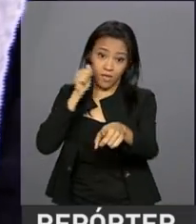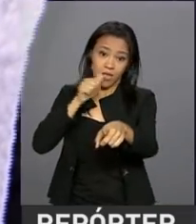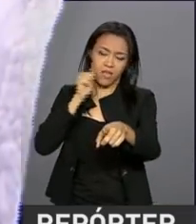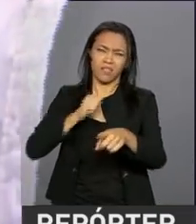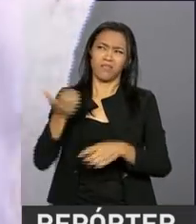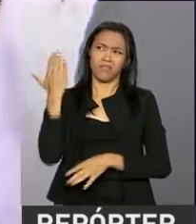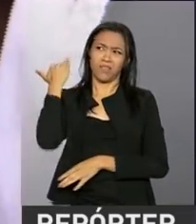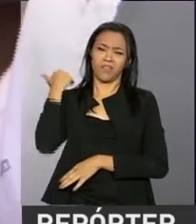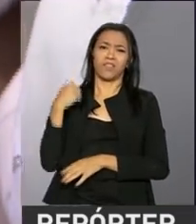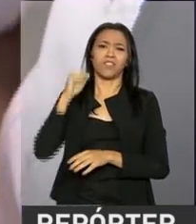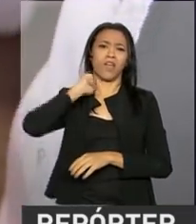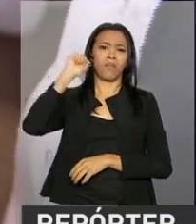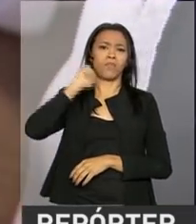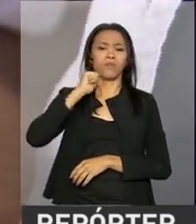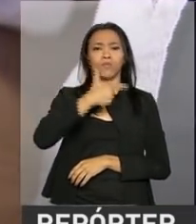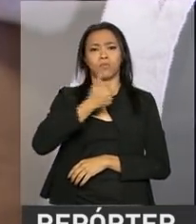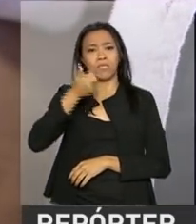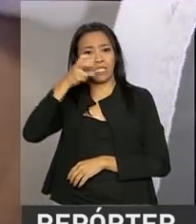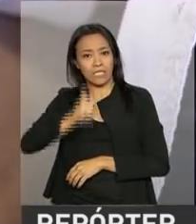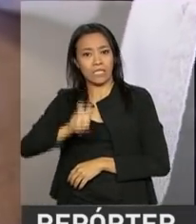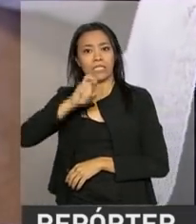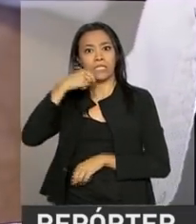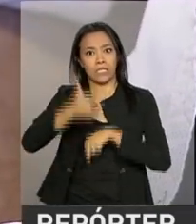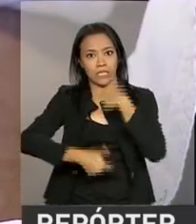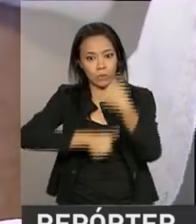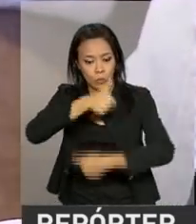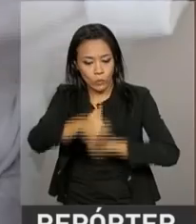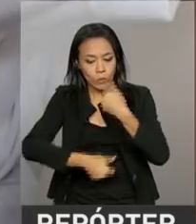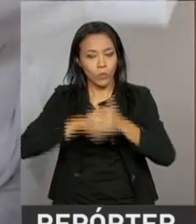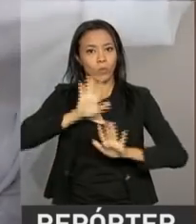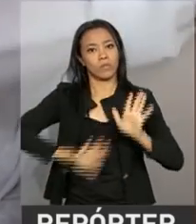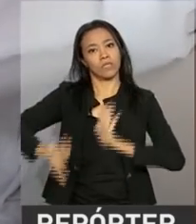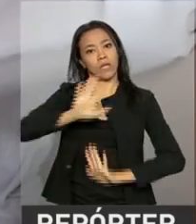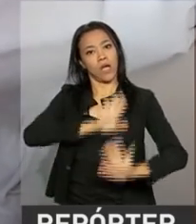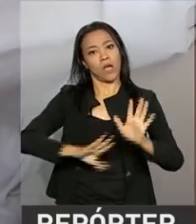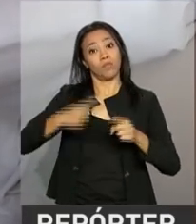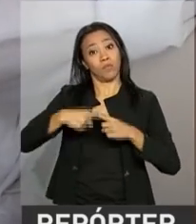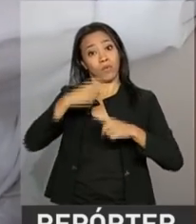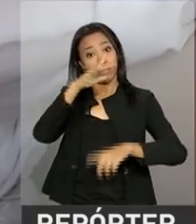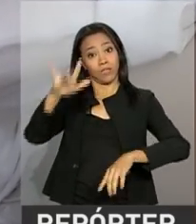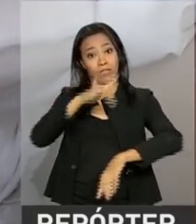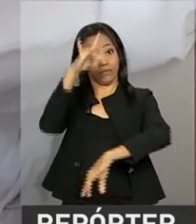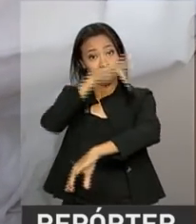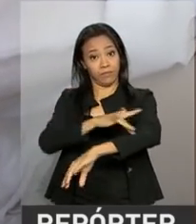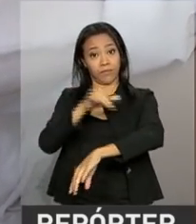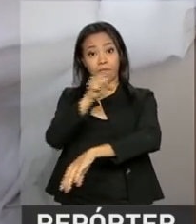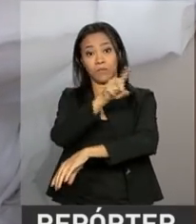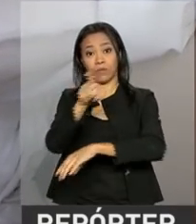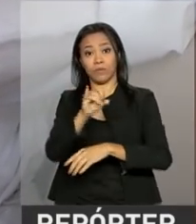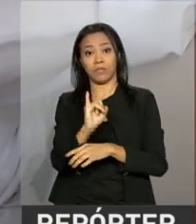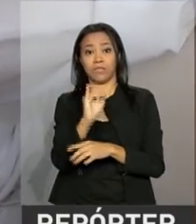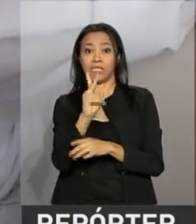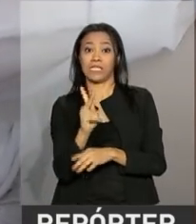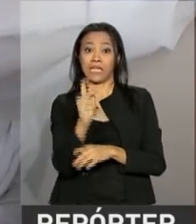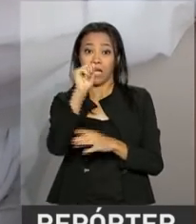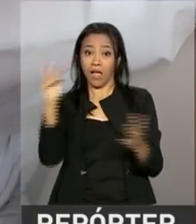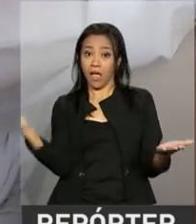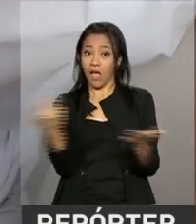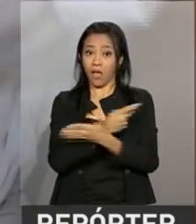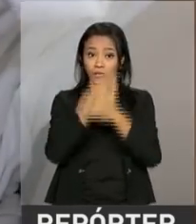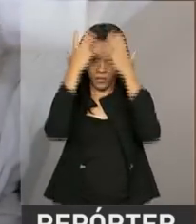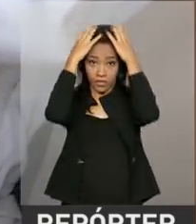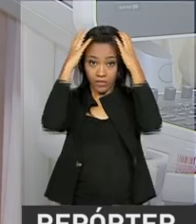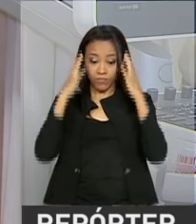2015 estão tendo que aumentar os cuidados pois o zica vírus é responsável por uma doença causada no feto a